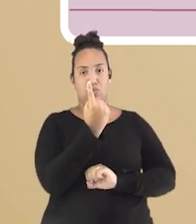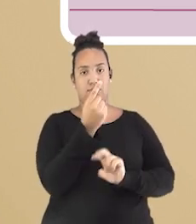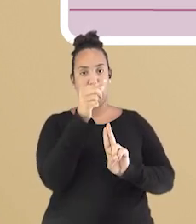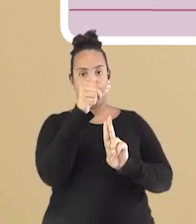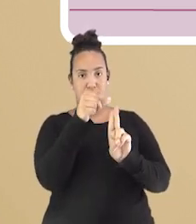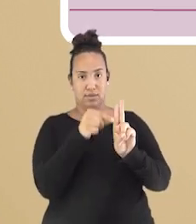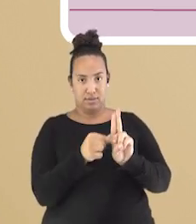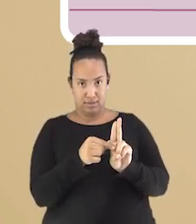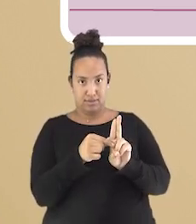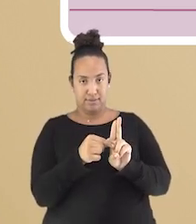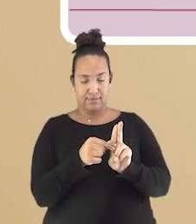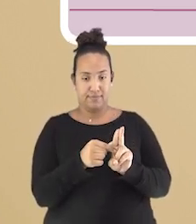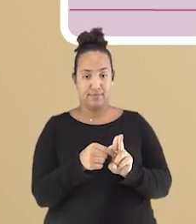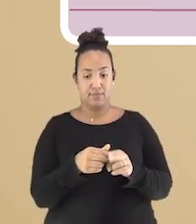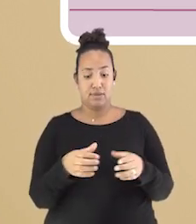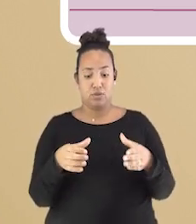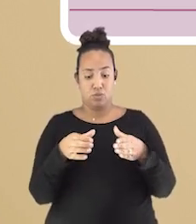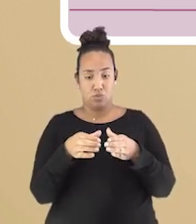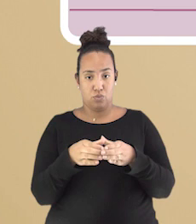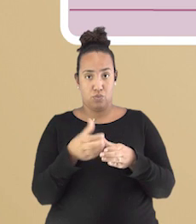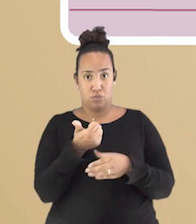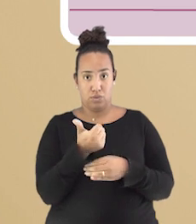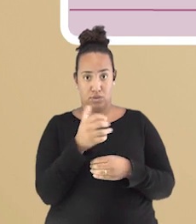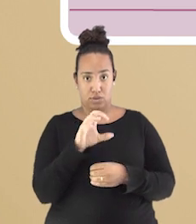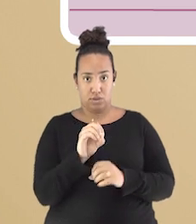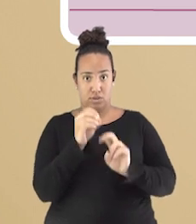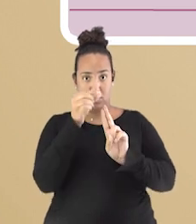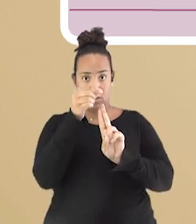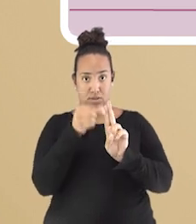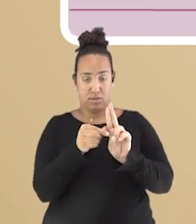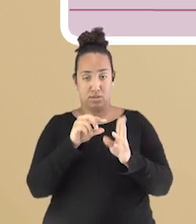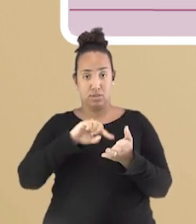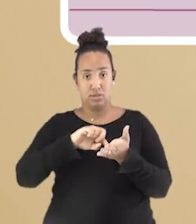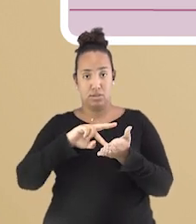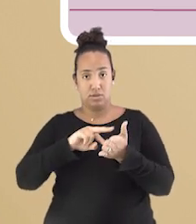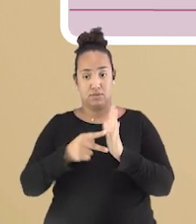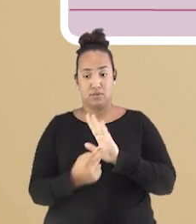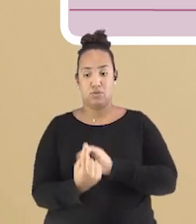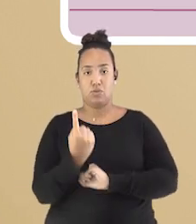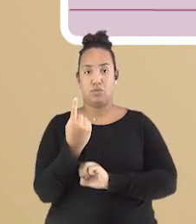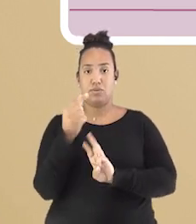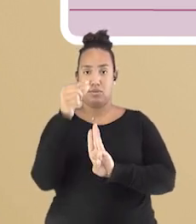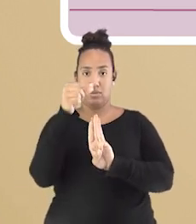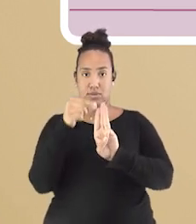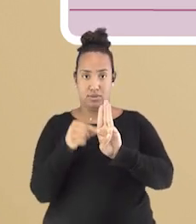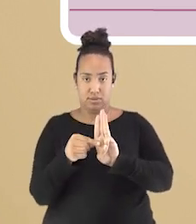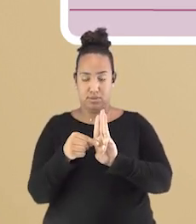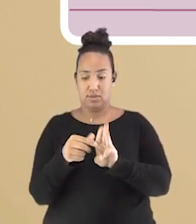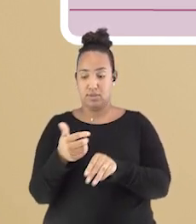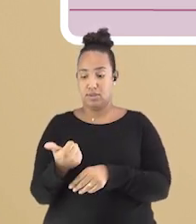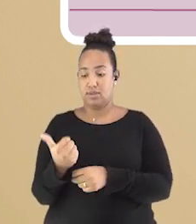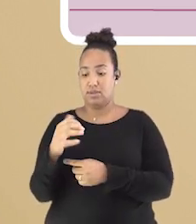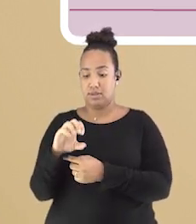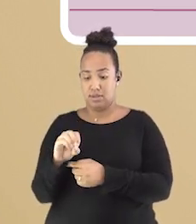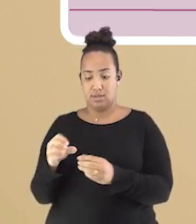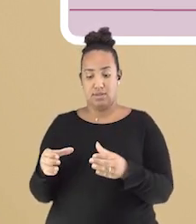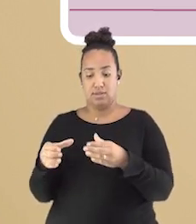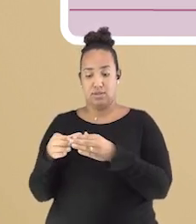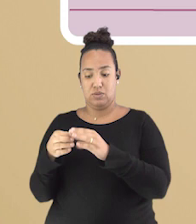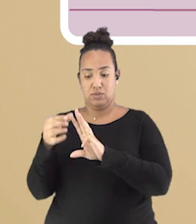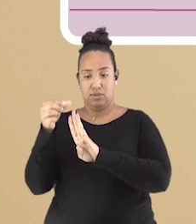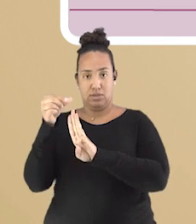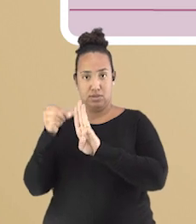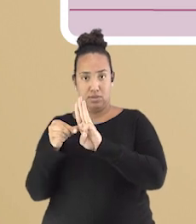Um agrupamento de 10 dezenas formam uma centena. E um agrupamento de 10 centenas formam